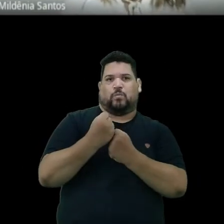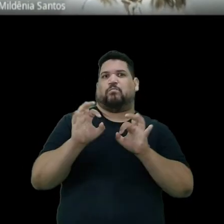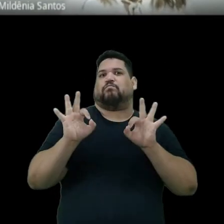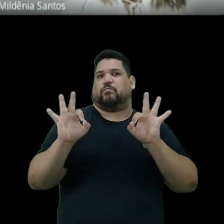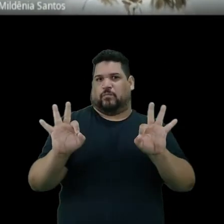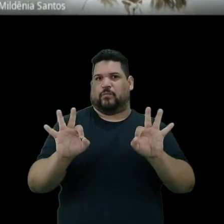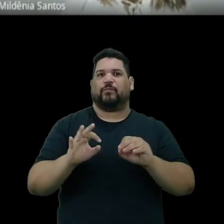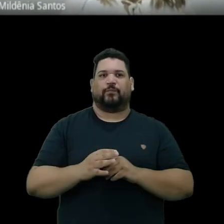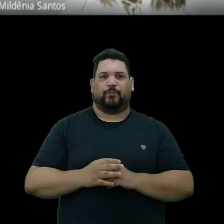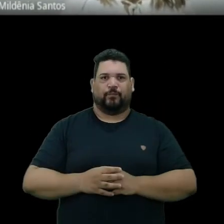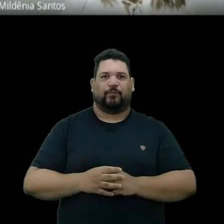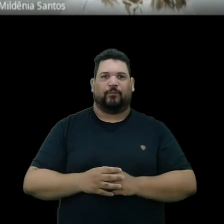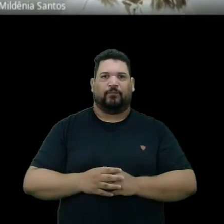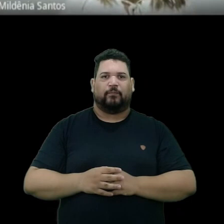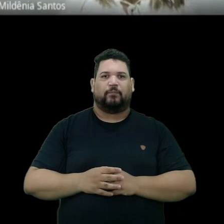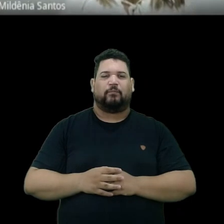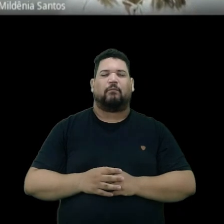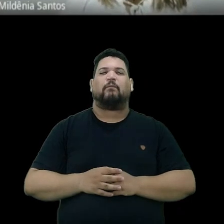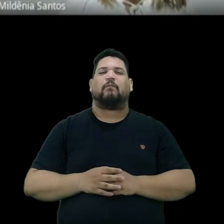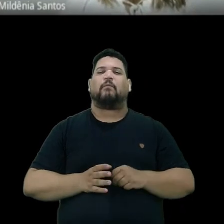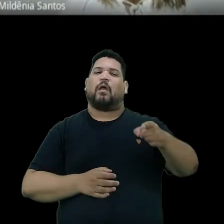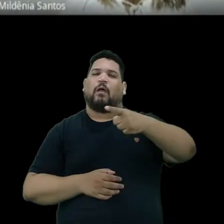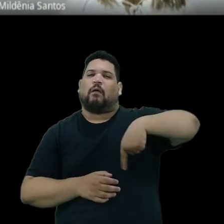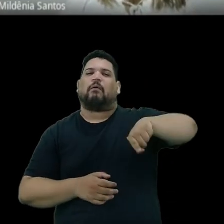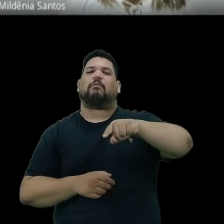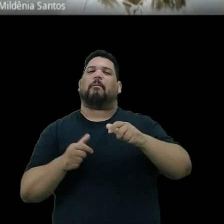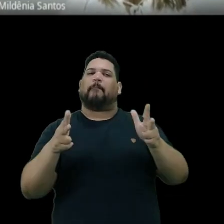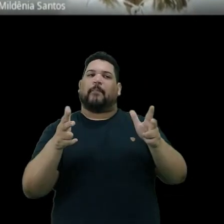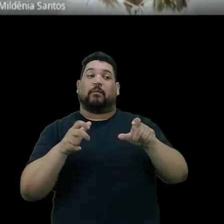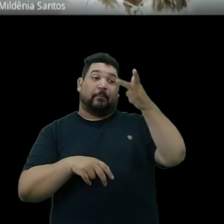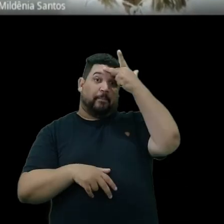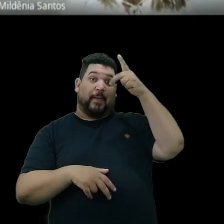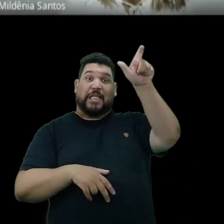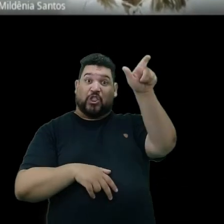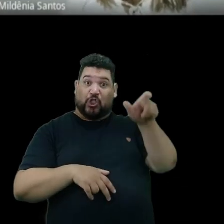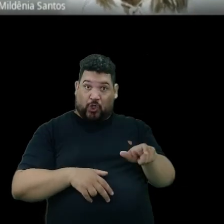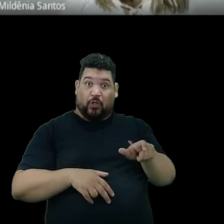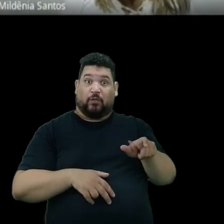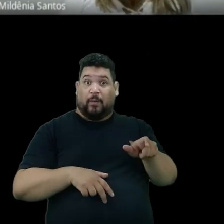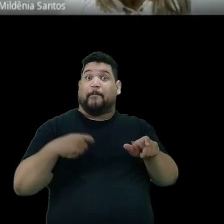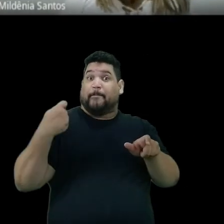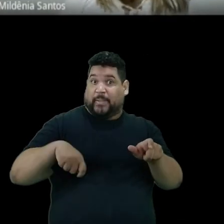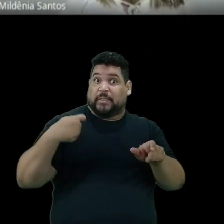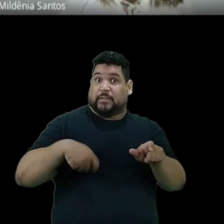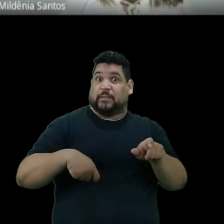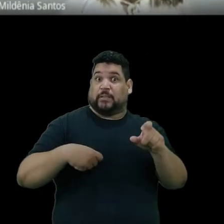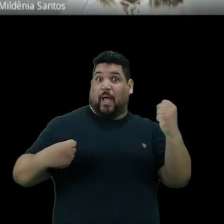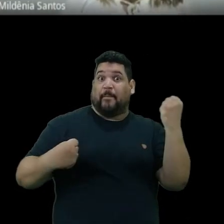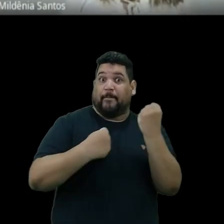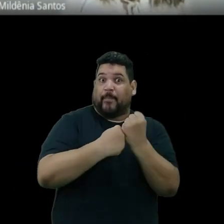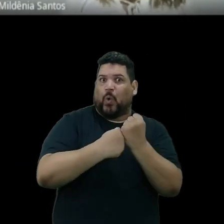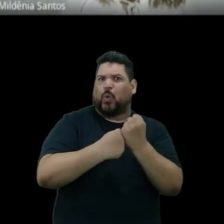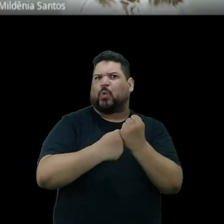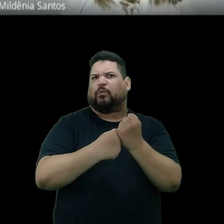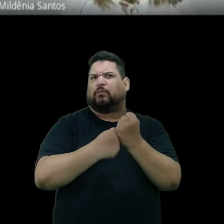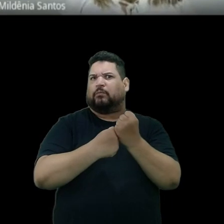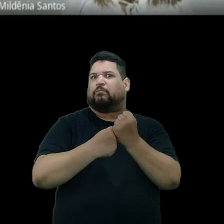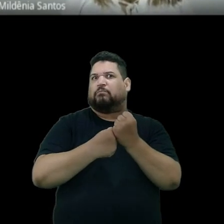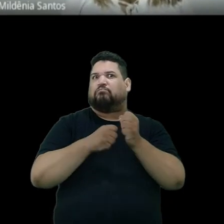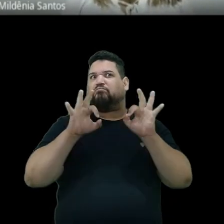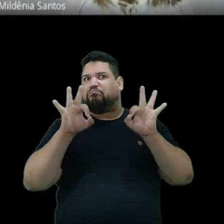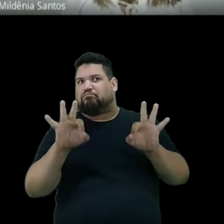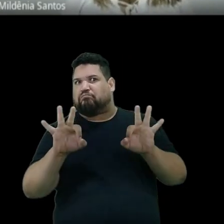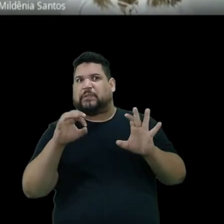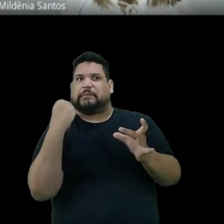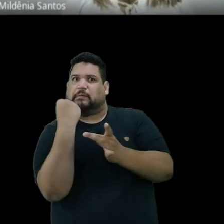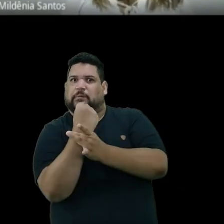e aí ele vai pensando, vai trazendo. Essa pessoa, ela exige apoio muito substancial? Ela exige um